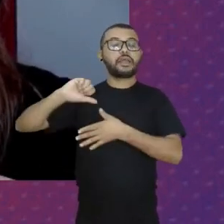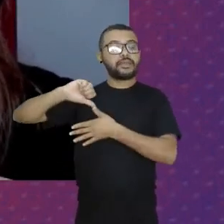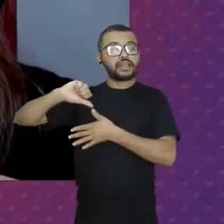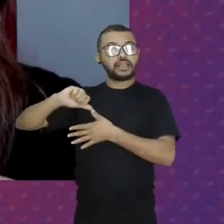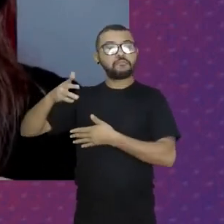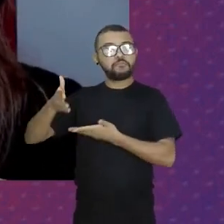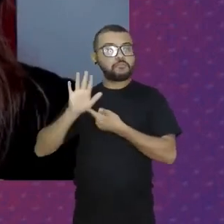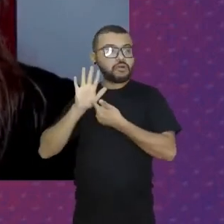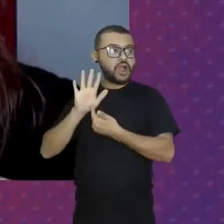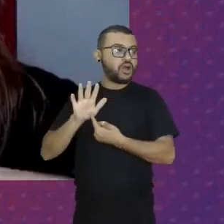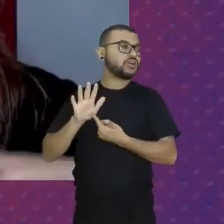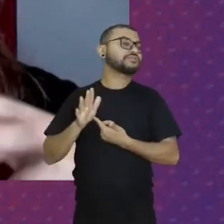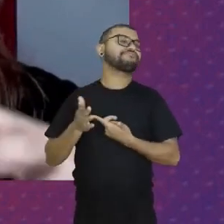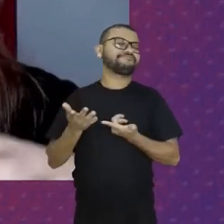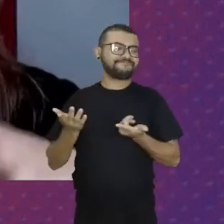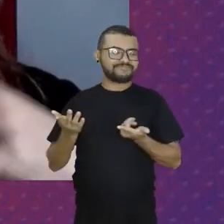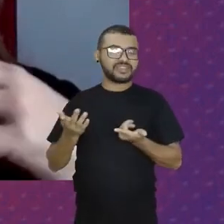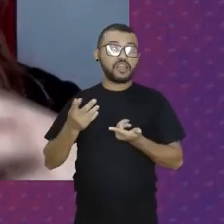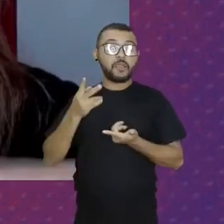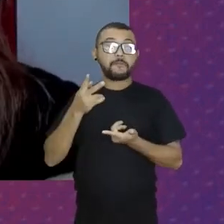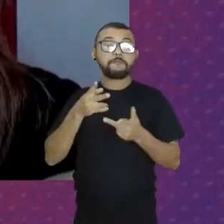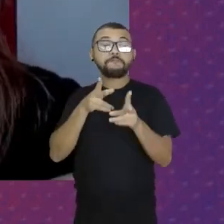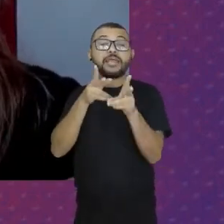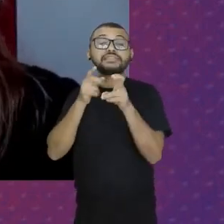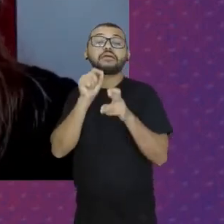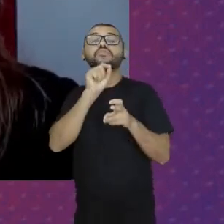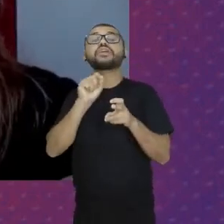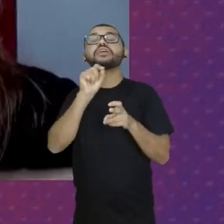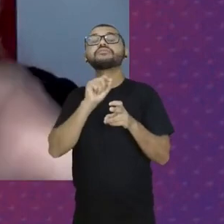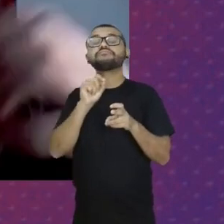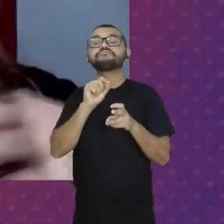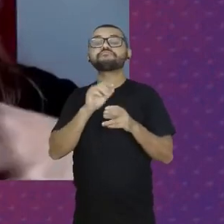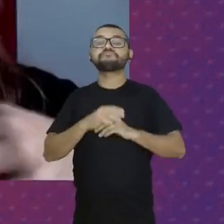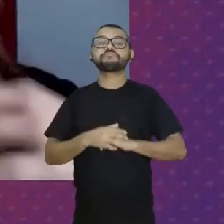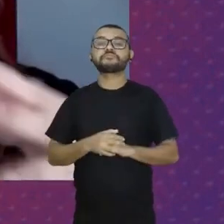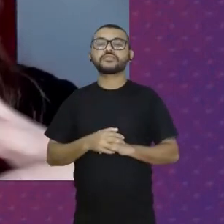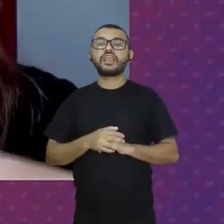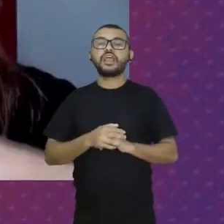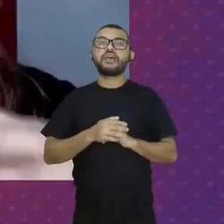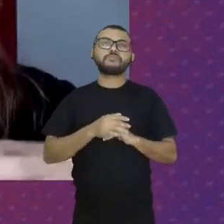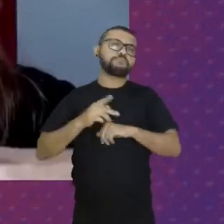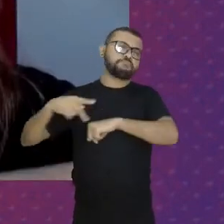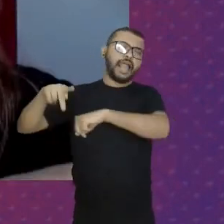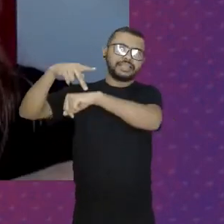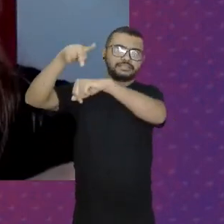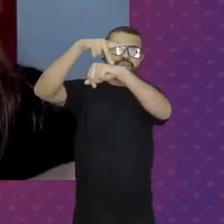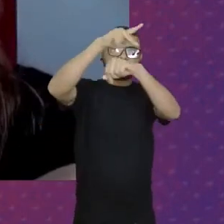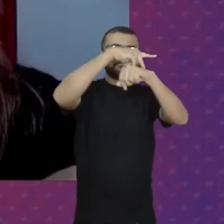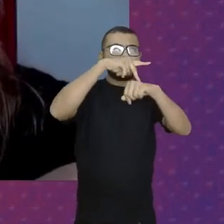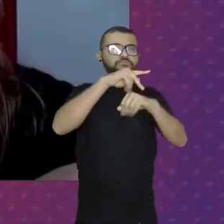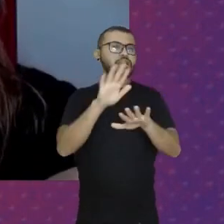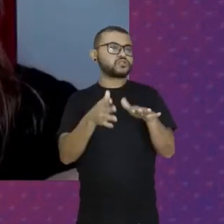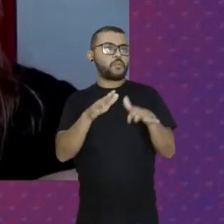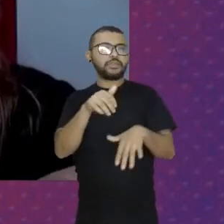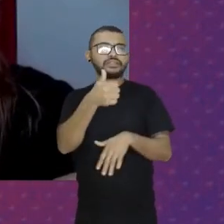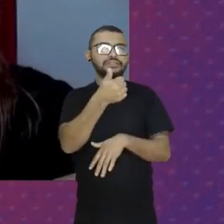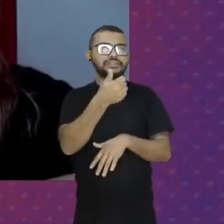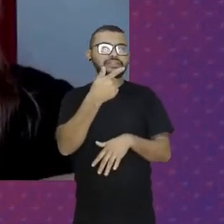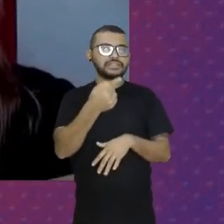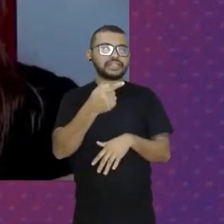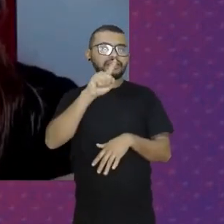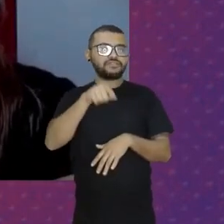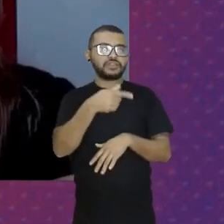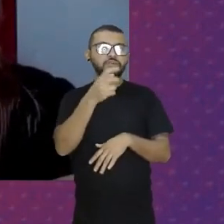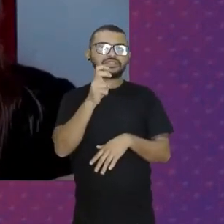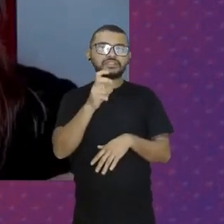né? A gente vê, por exemplo, que em vários países, na média,